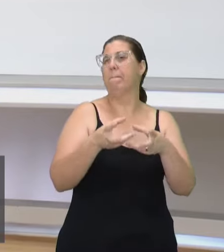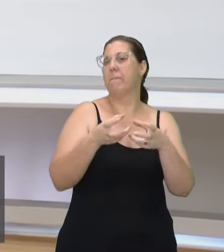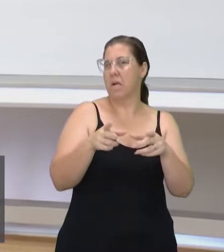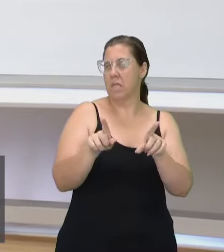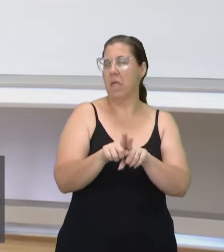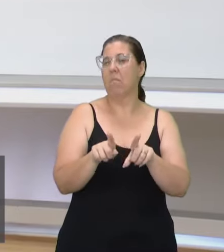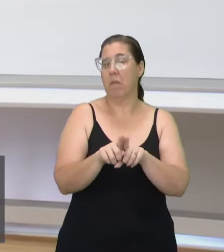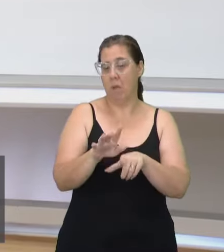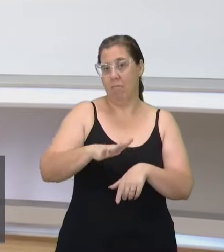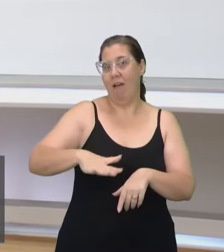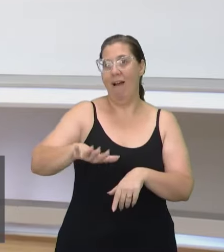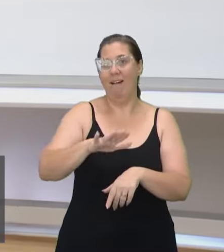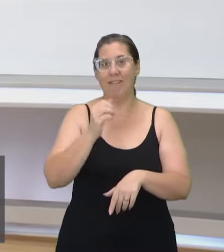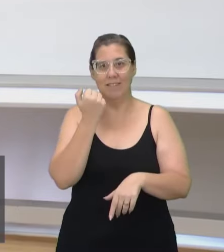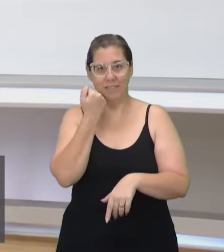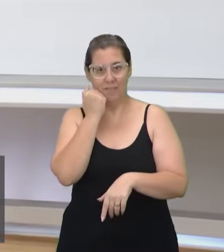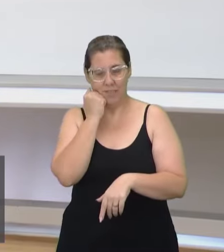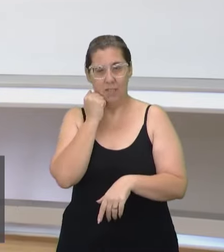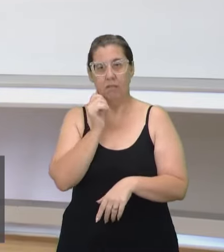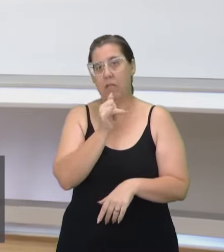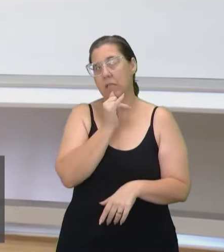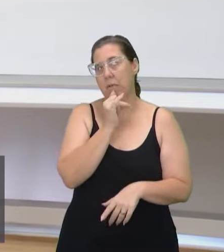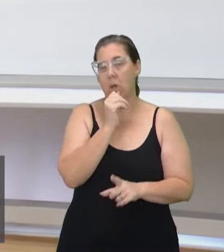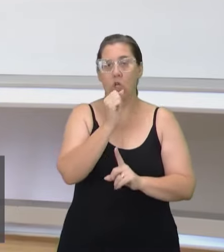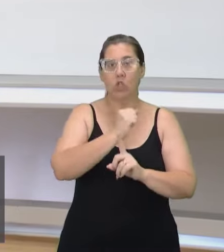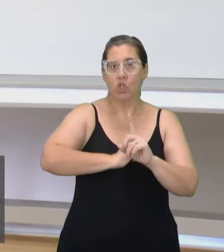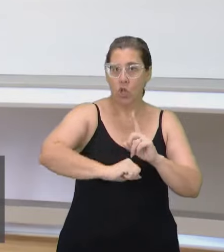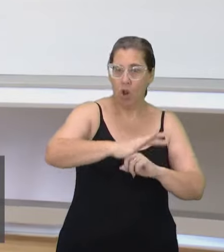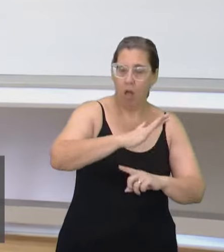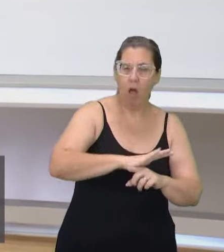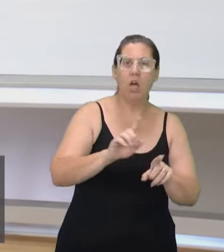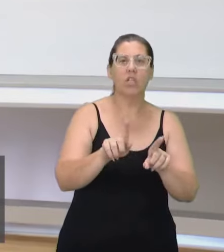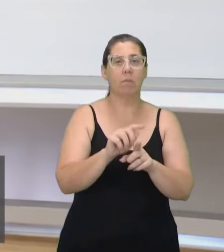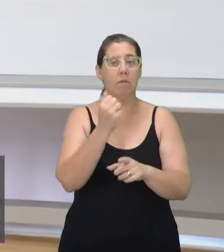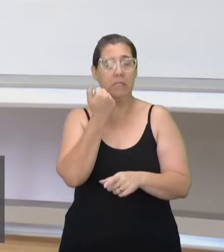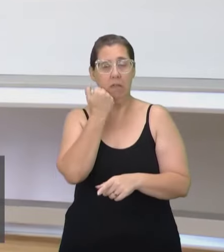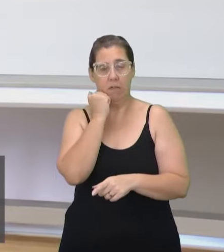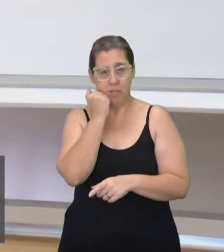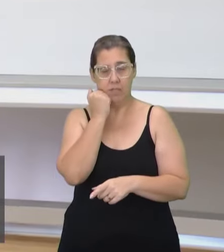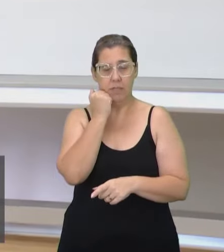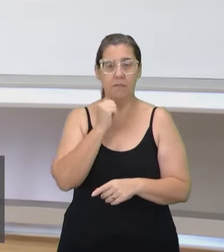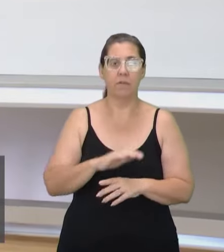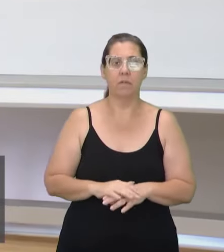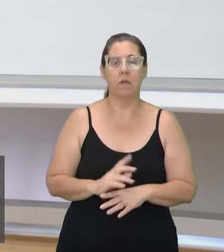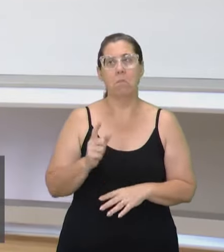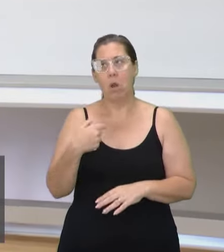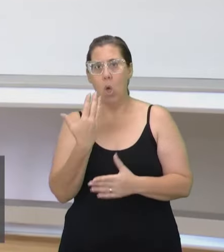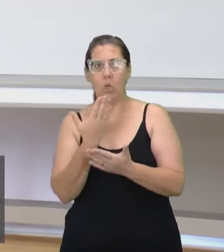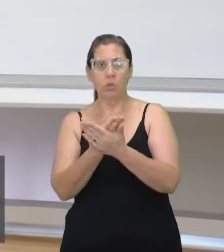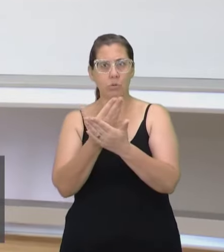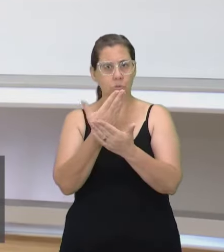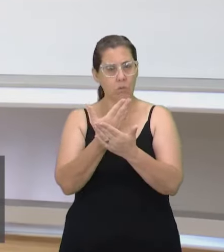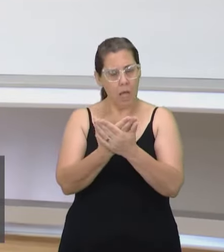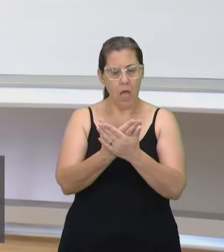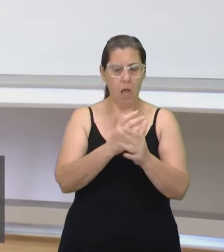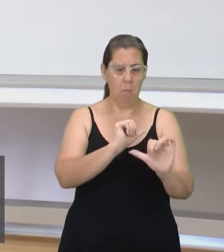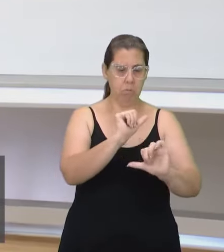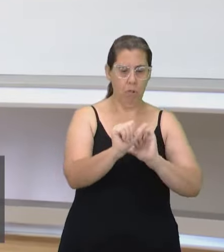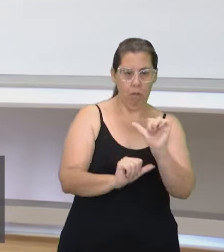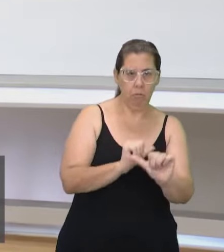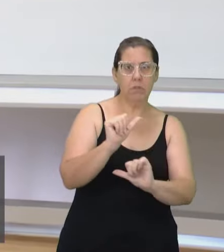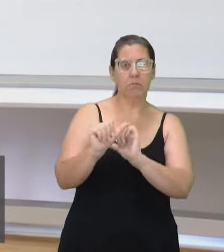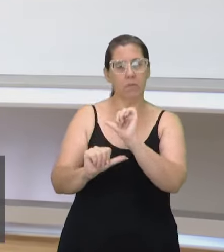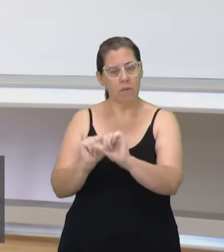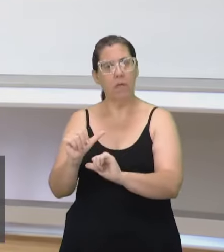também científica, por exemplo, a sociológica, que também é uma ciência social, para a gente estudar as mudanças sociais,